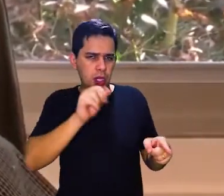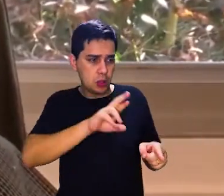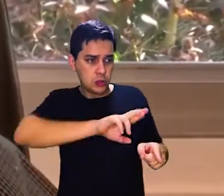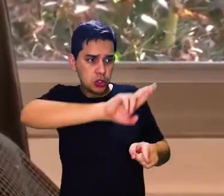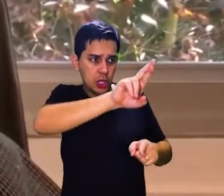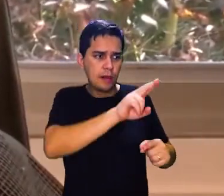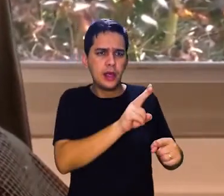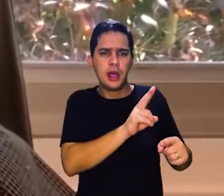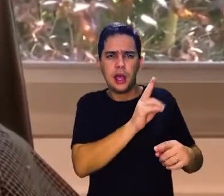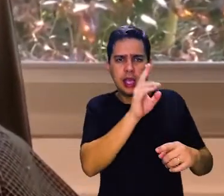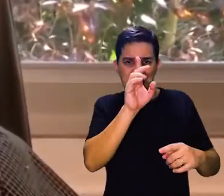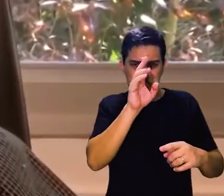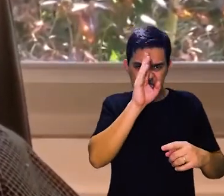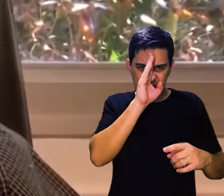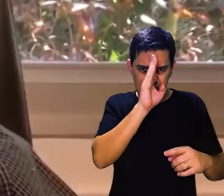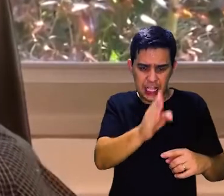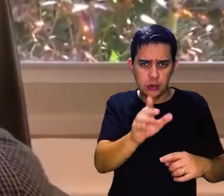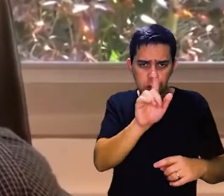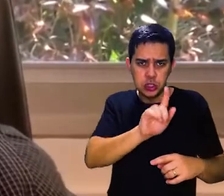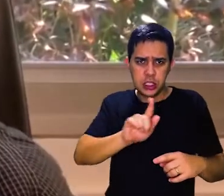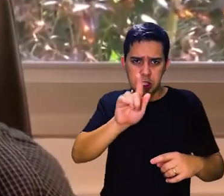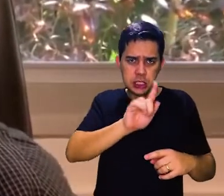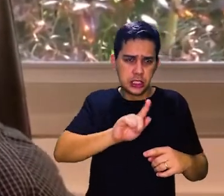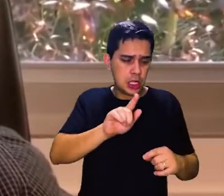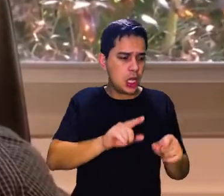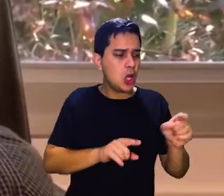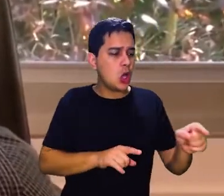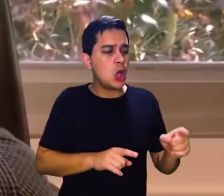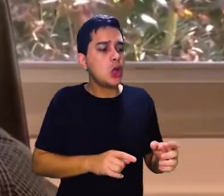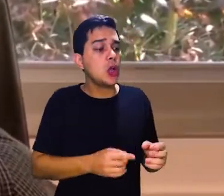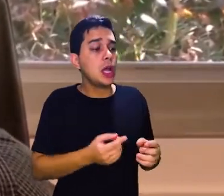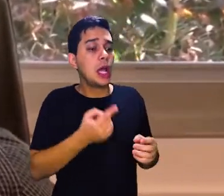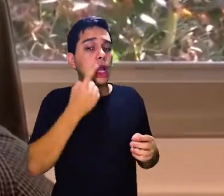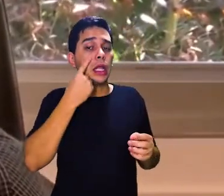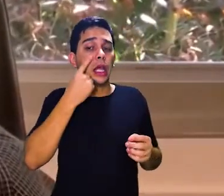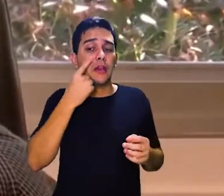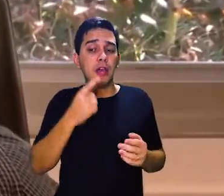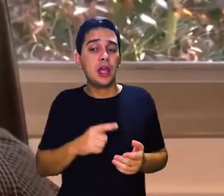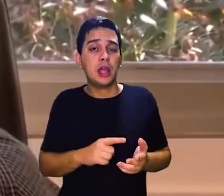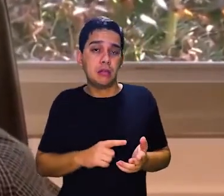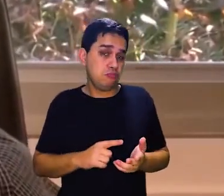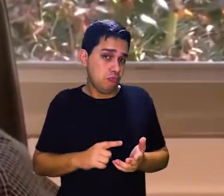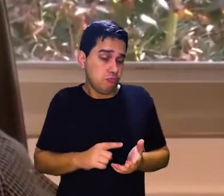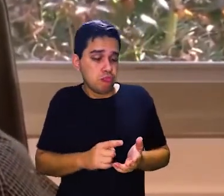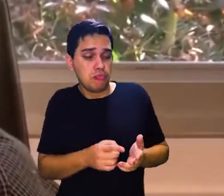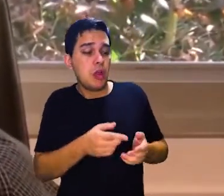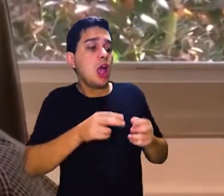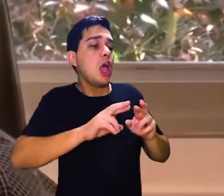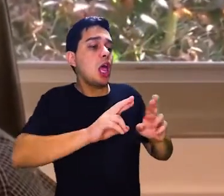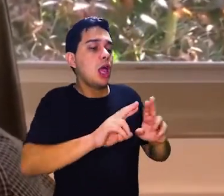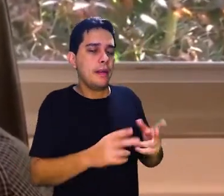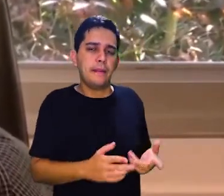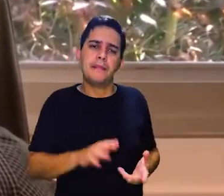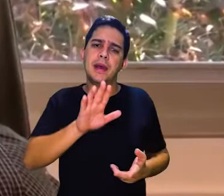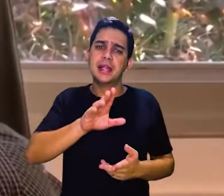se realmente a Orla Rio tem contratualmente o poder